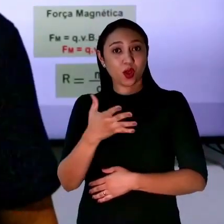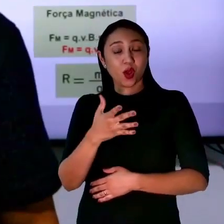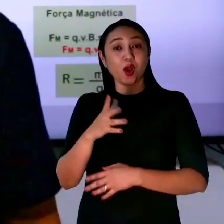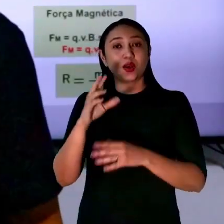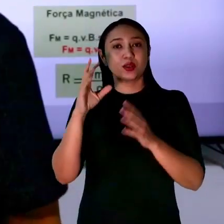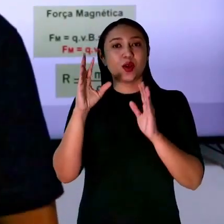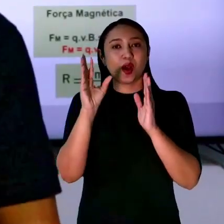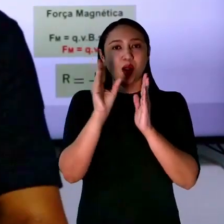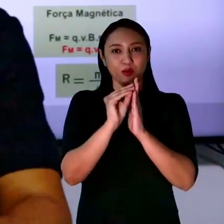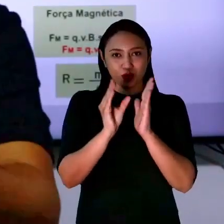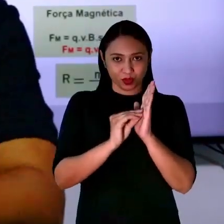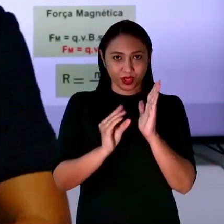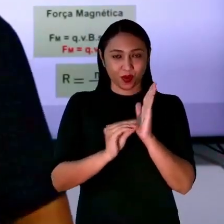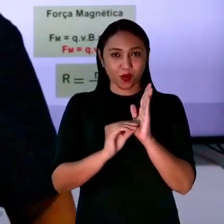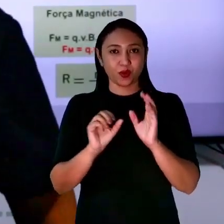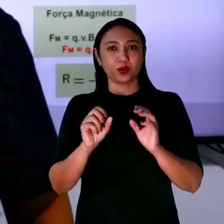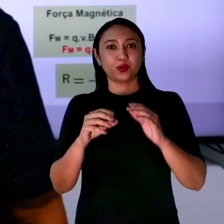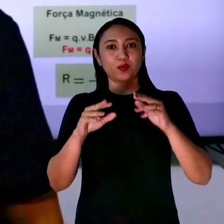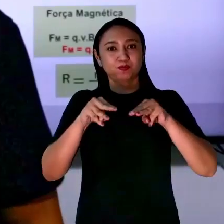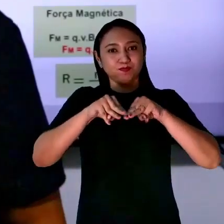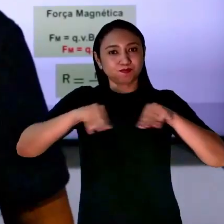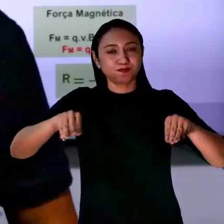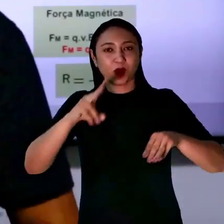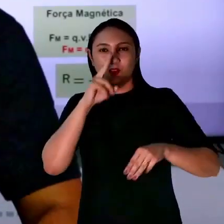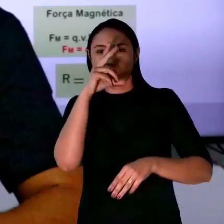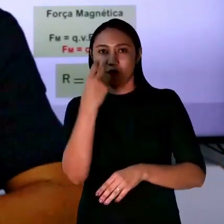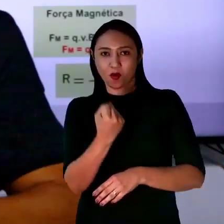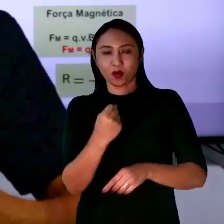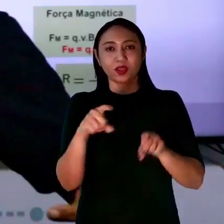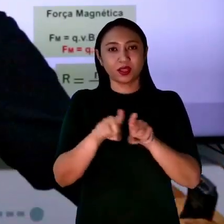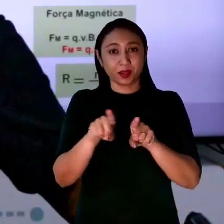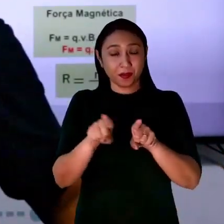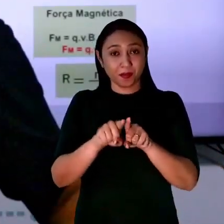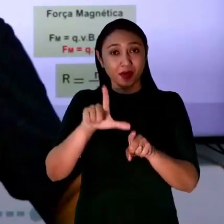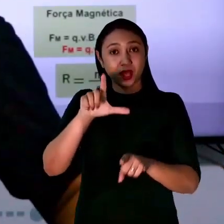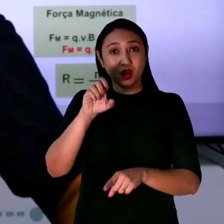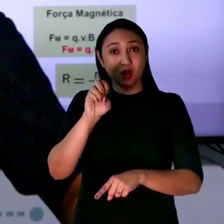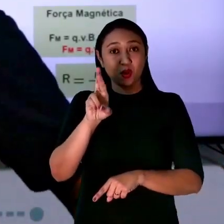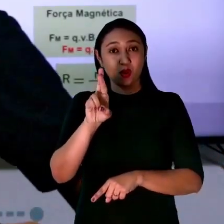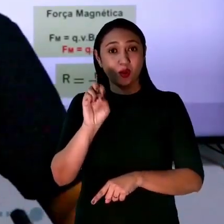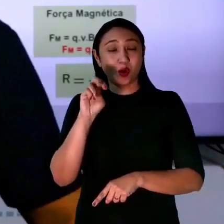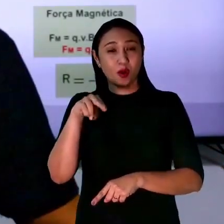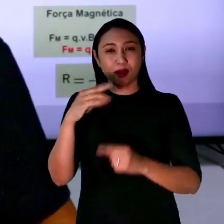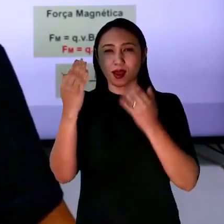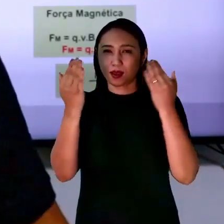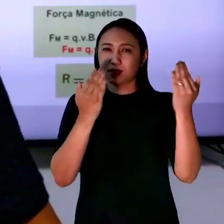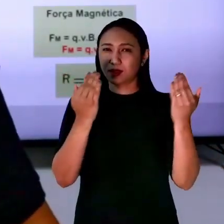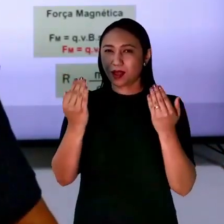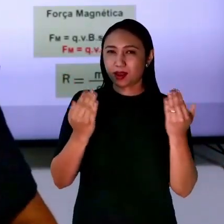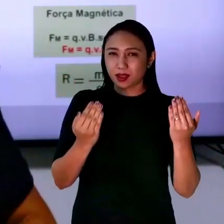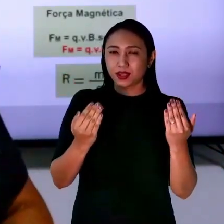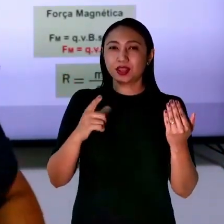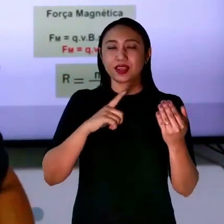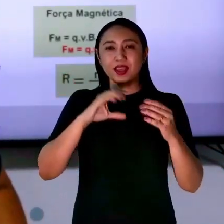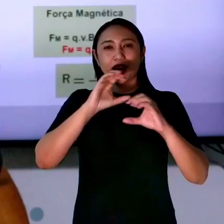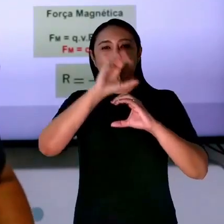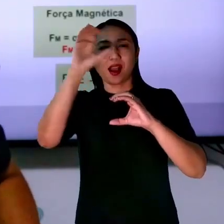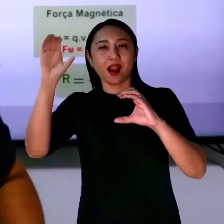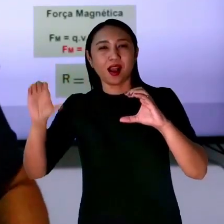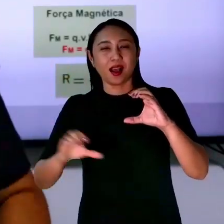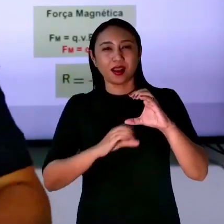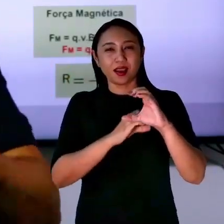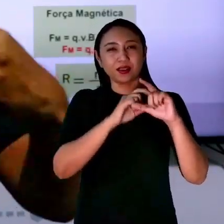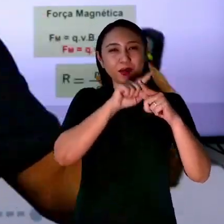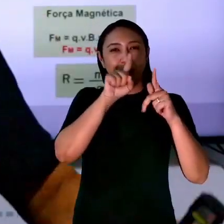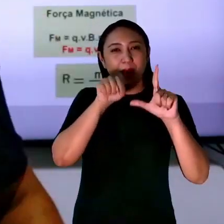força magnética, tá? Em especial a força de Lorentz, a parte analítica, aquela parte que a partícula entra perpendicular